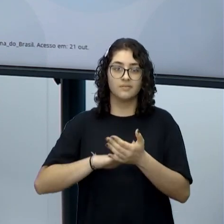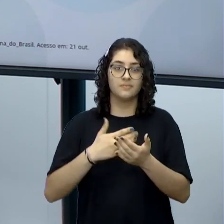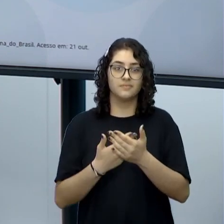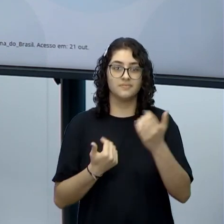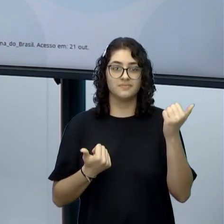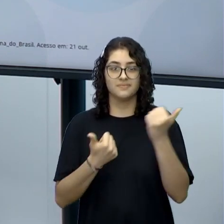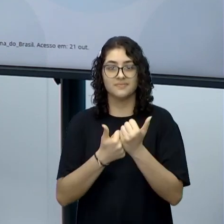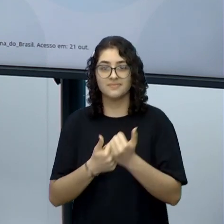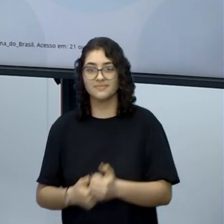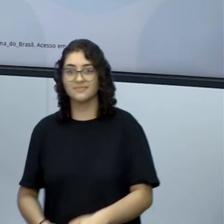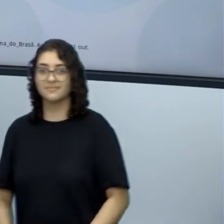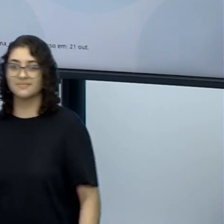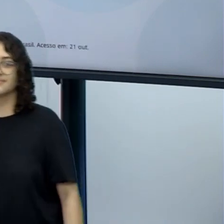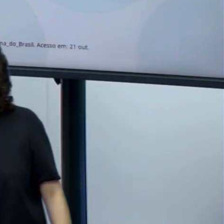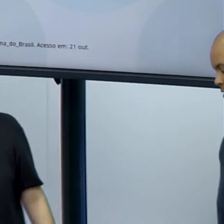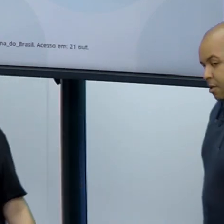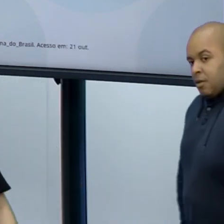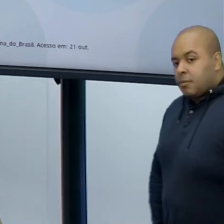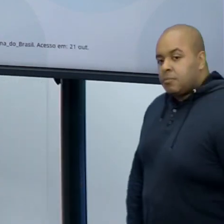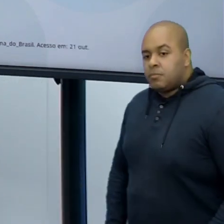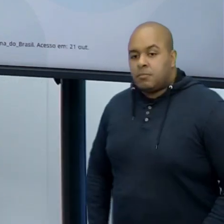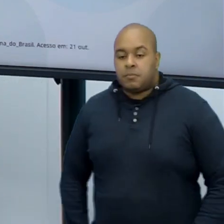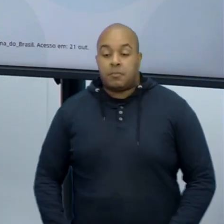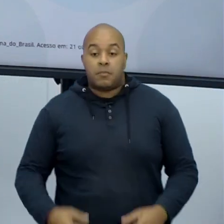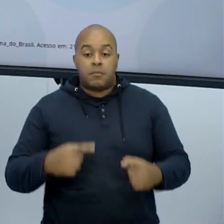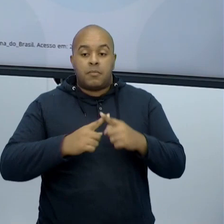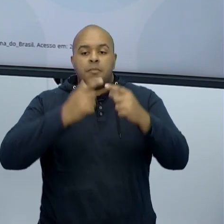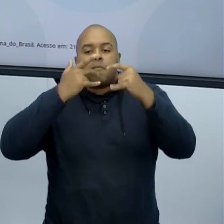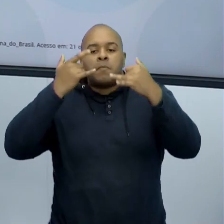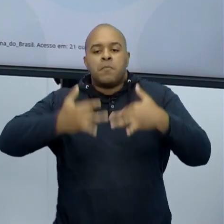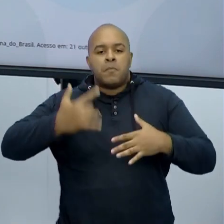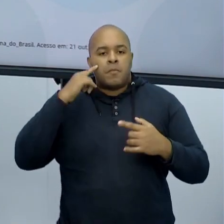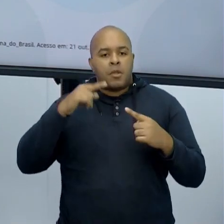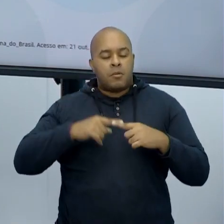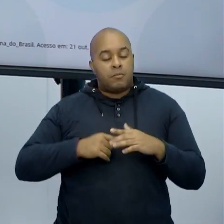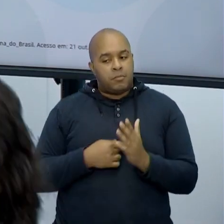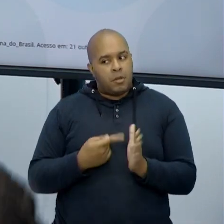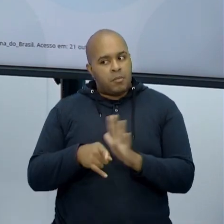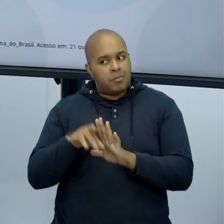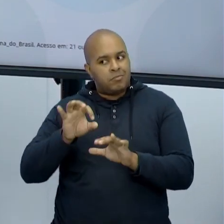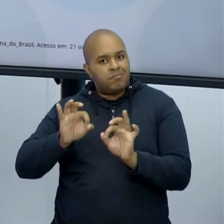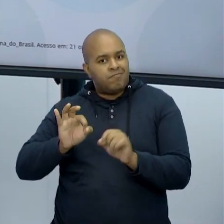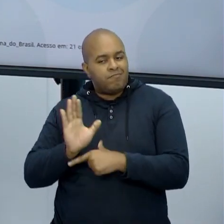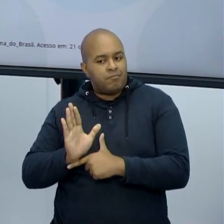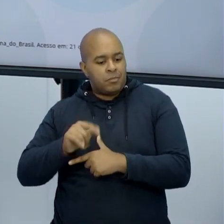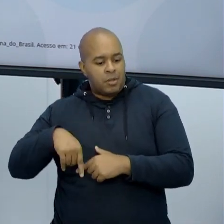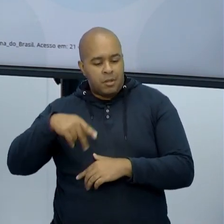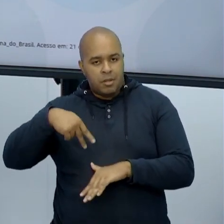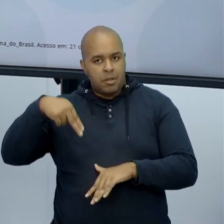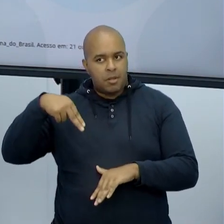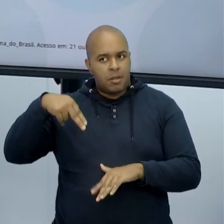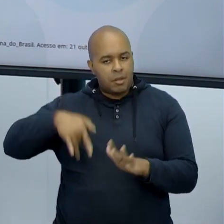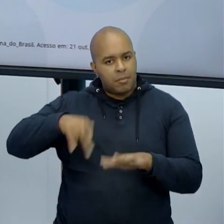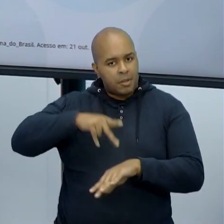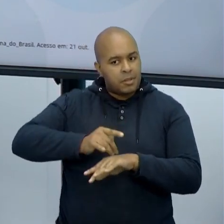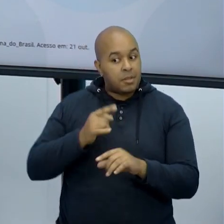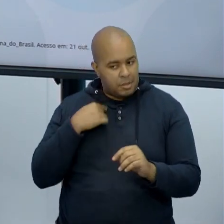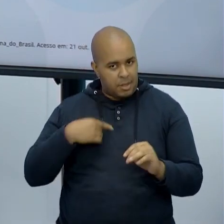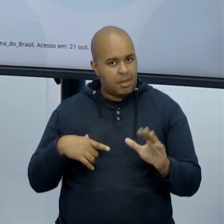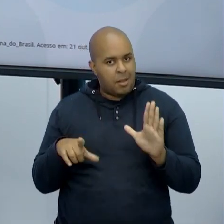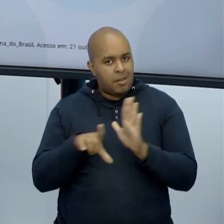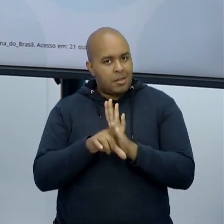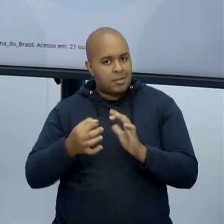aqui agora faz parte disso. Eu estou falando sobre o cinema nacional, mas não basta. Está na